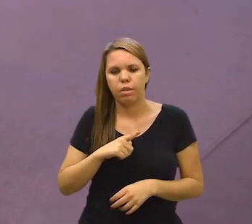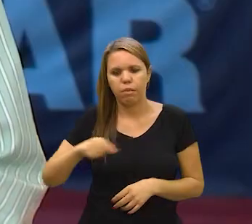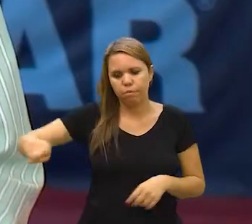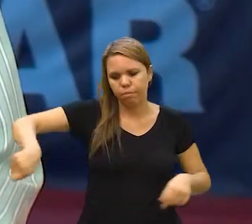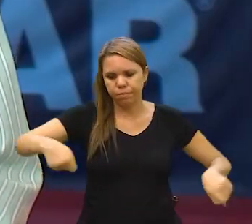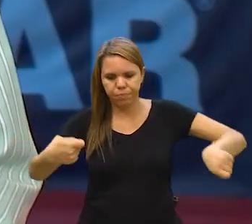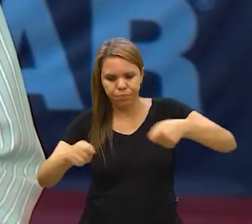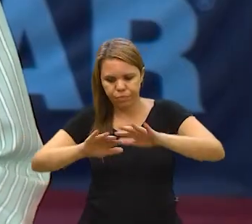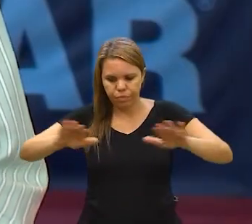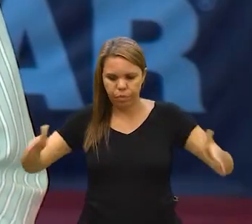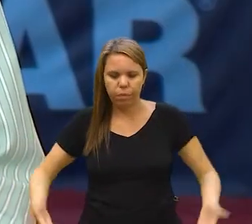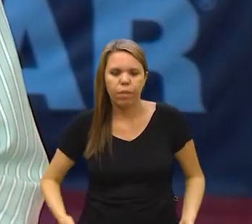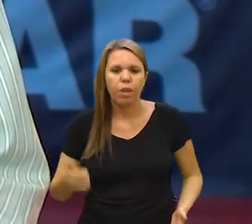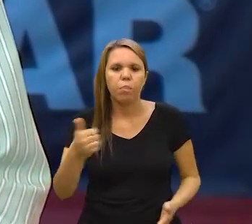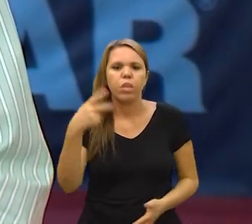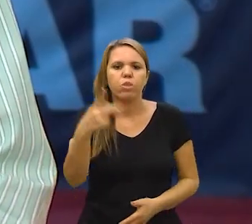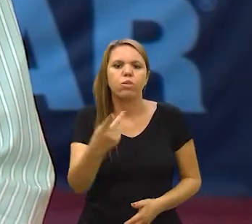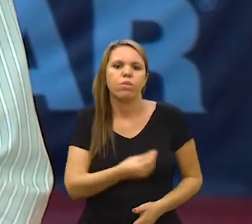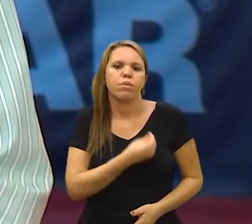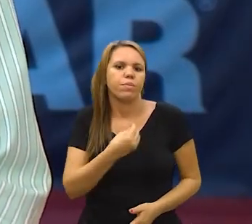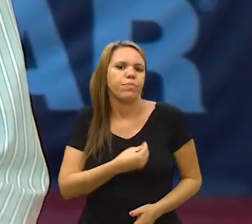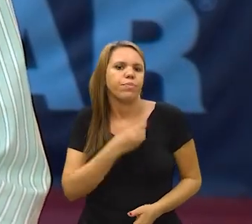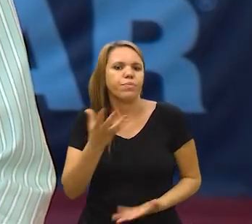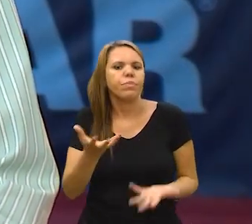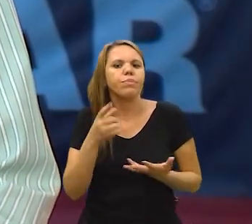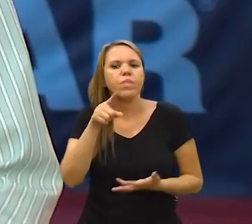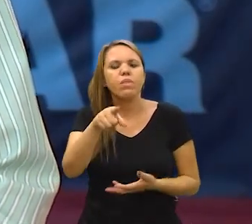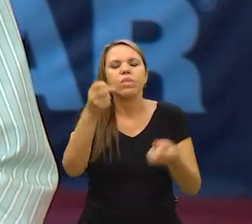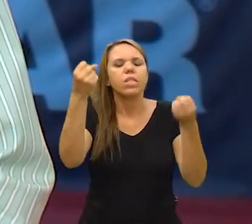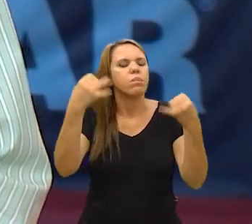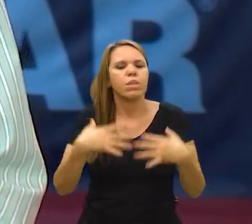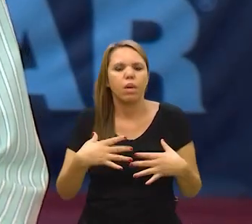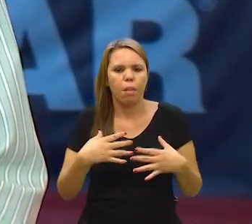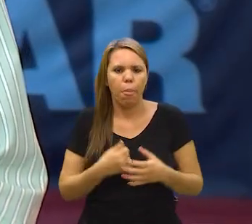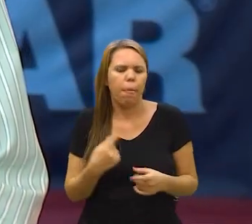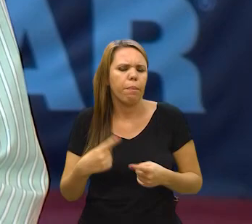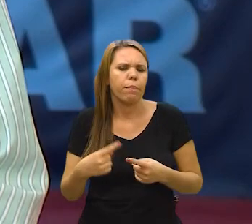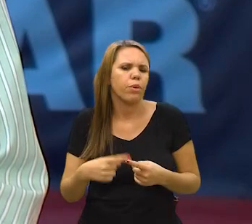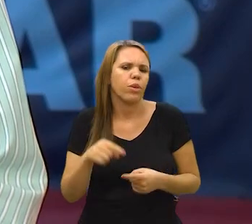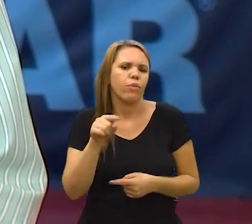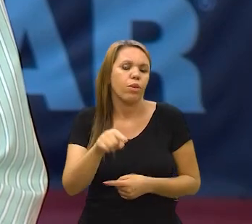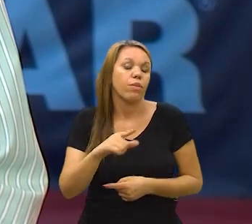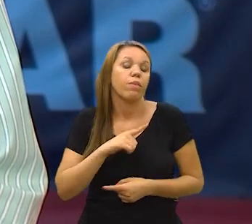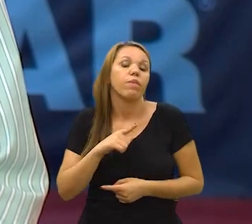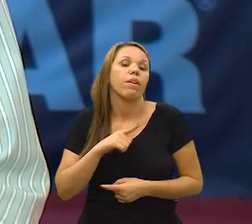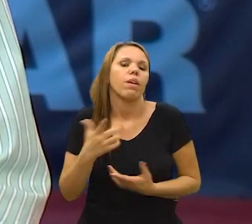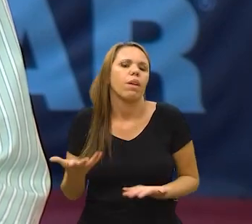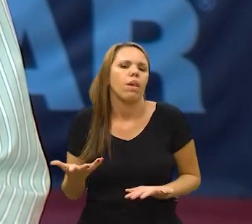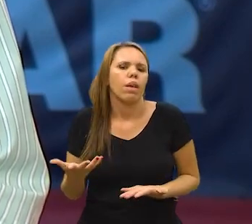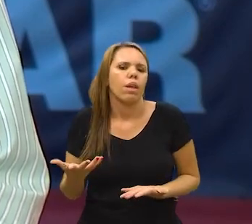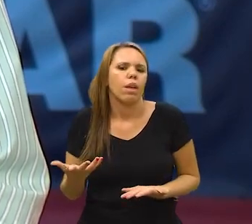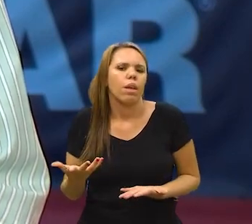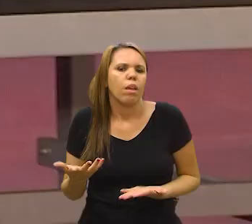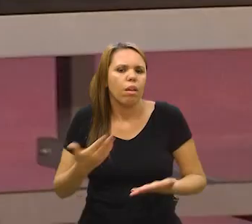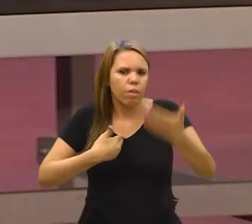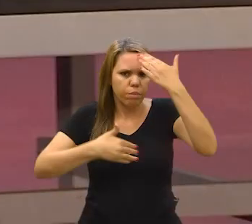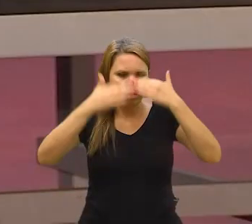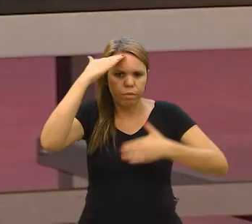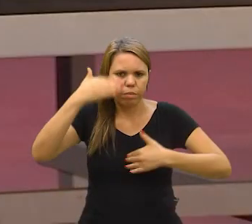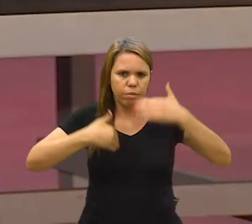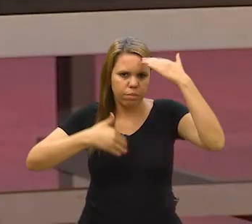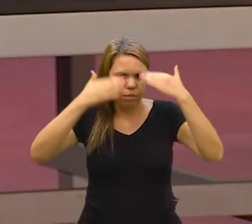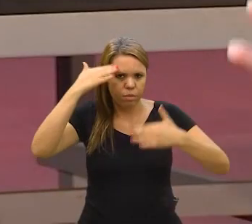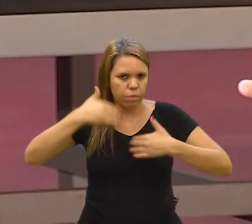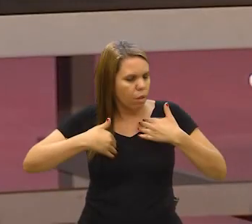de mesa. Primeiro, sobre a sua vida, queria que você explicasse, porque você tem uma paralisia cerebral,